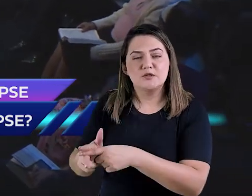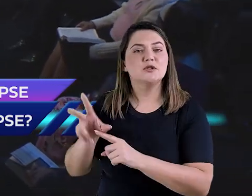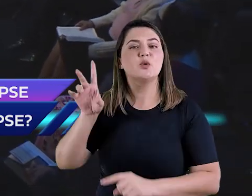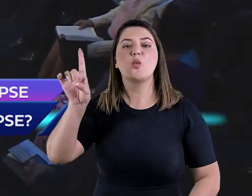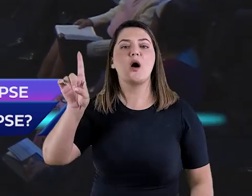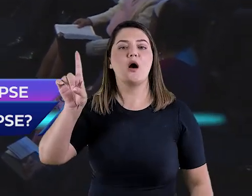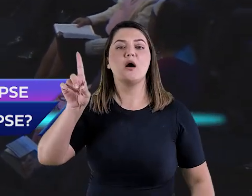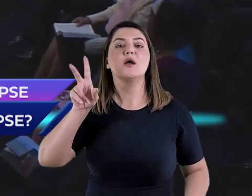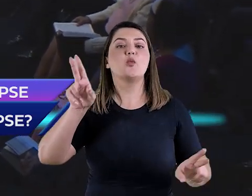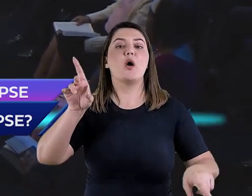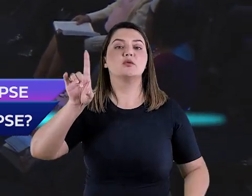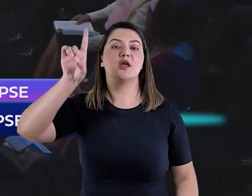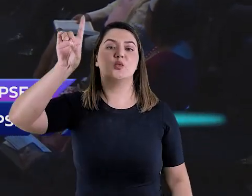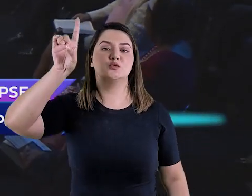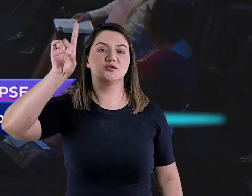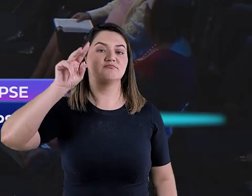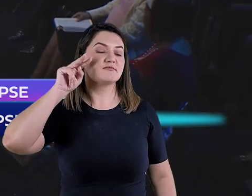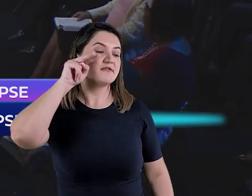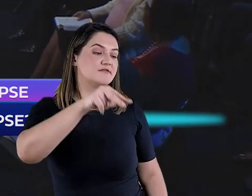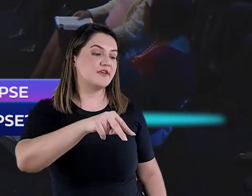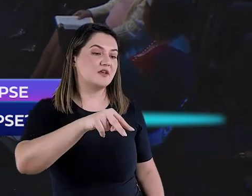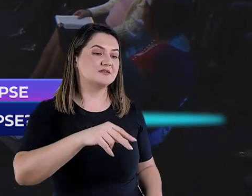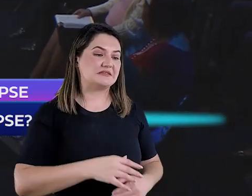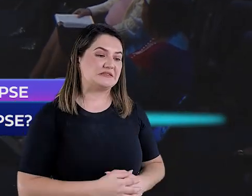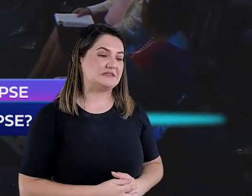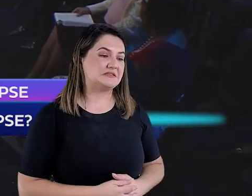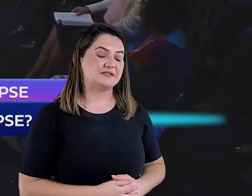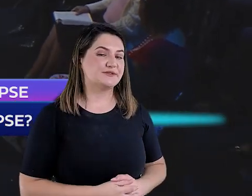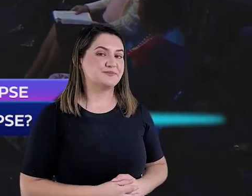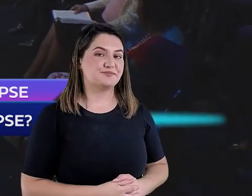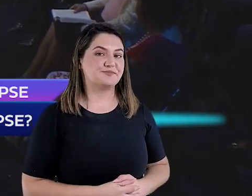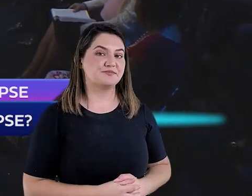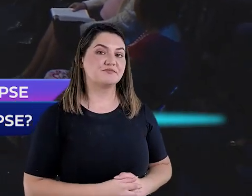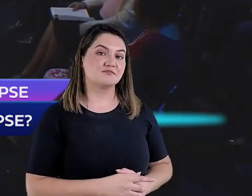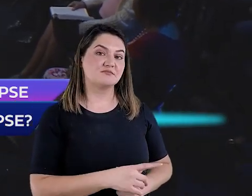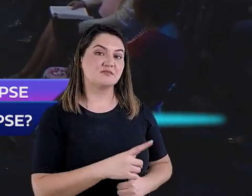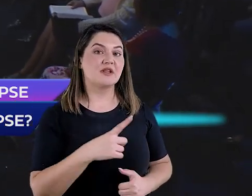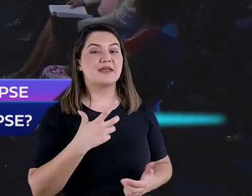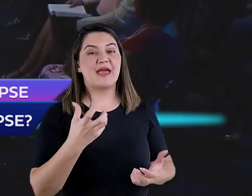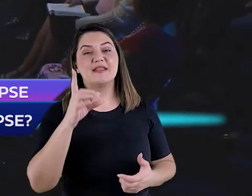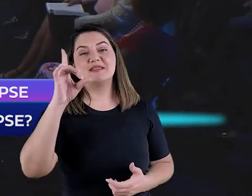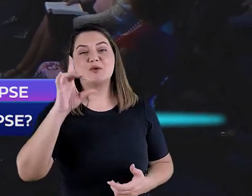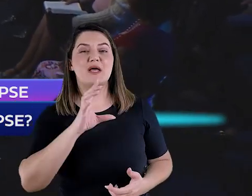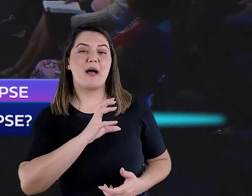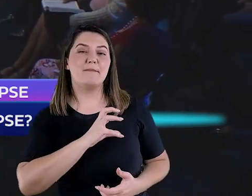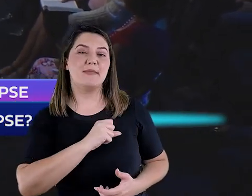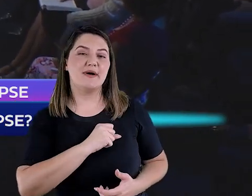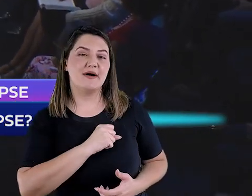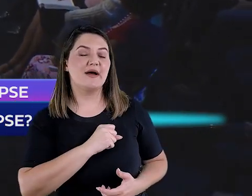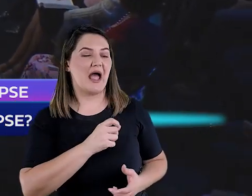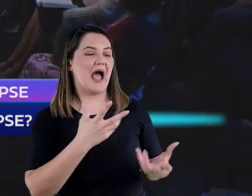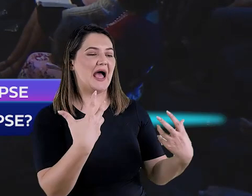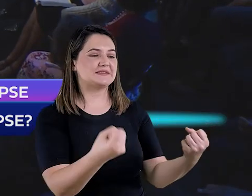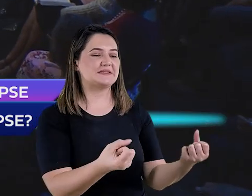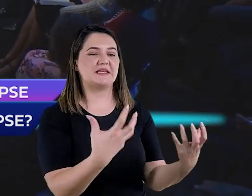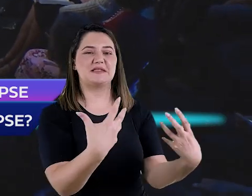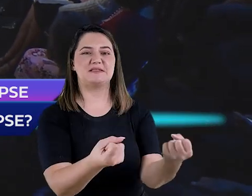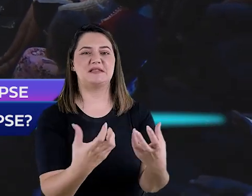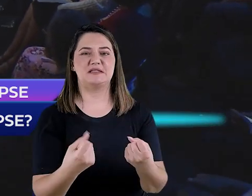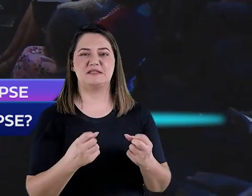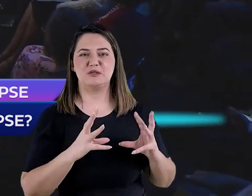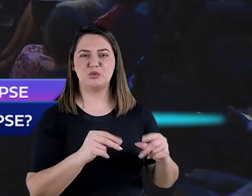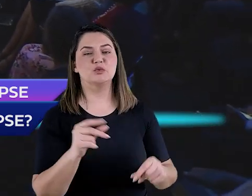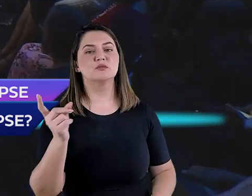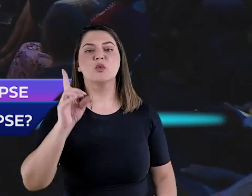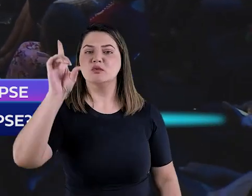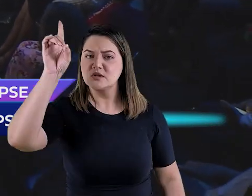acontece com Deus. Deus, quando Ele olha para a humanidade, embora muitas pessoas esperem um Deus lá no céu que aprove tudo, que